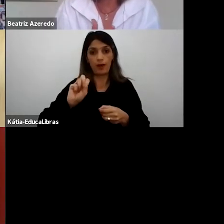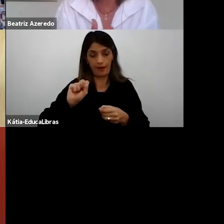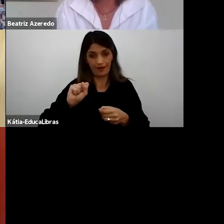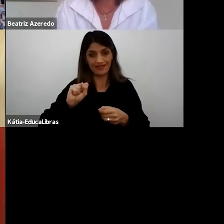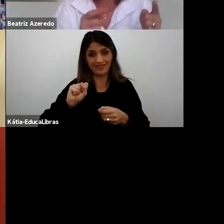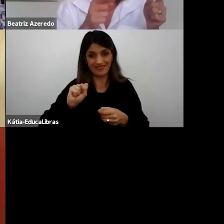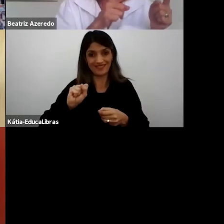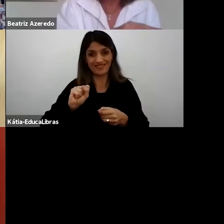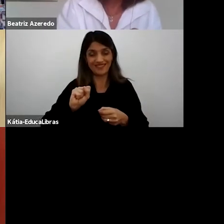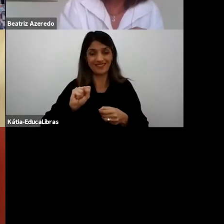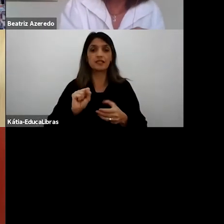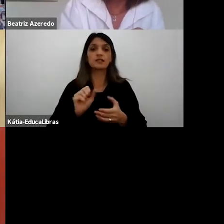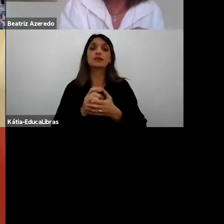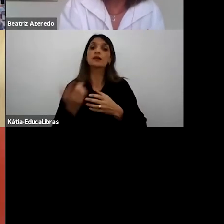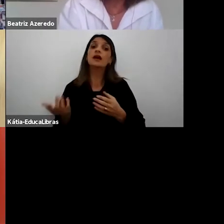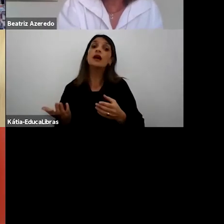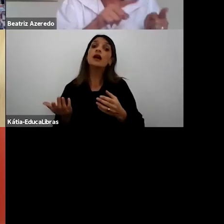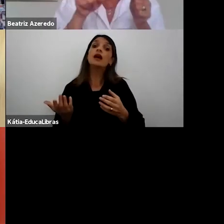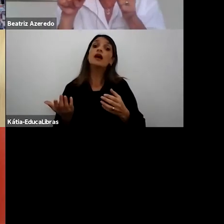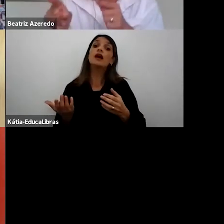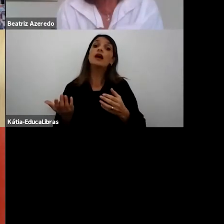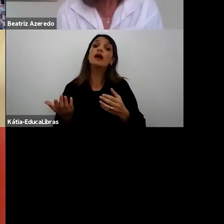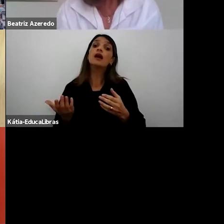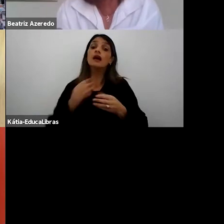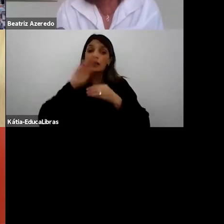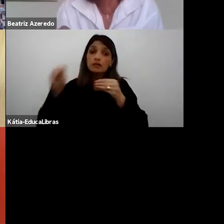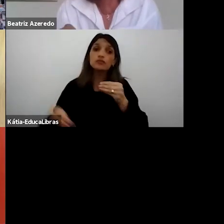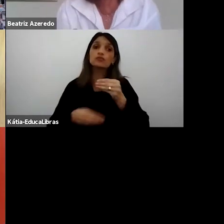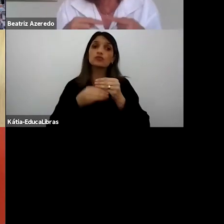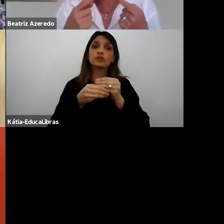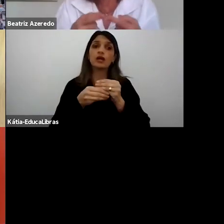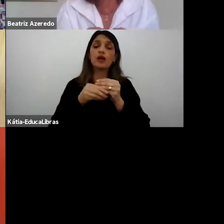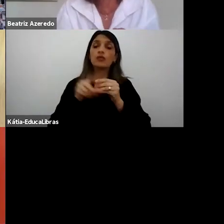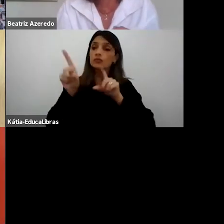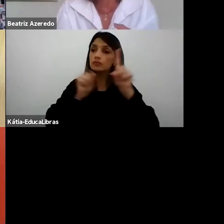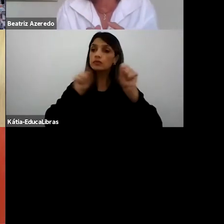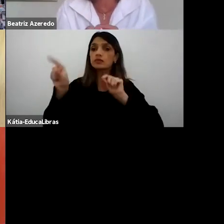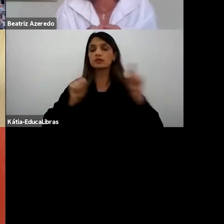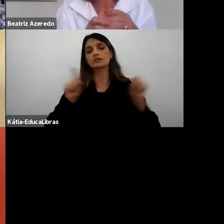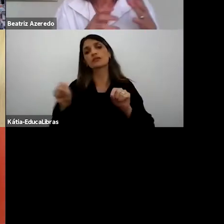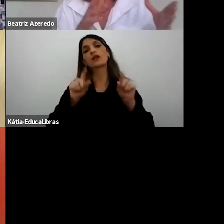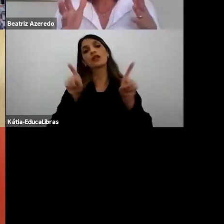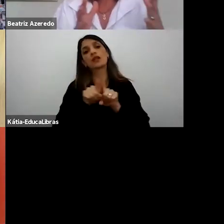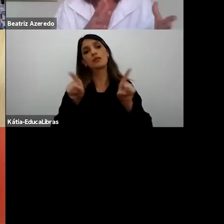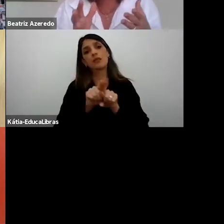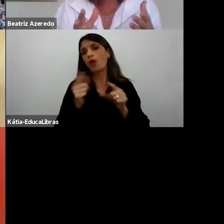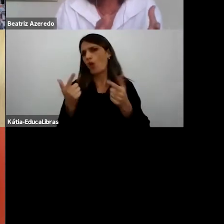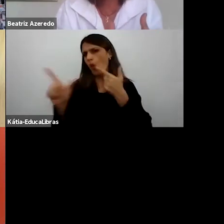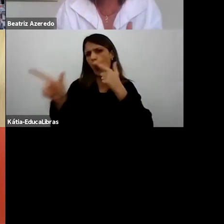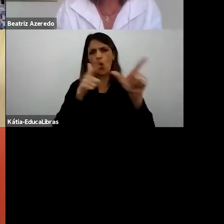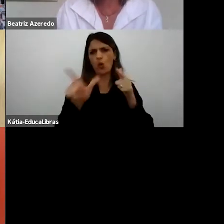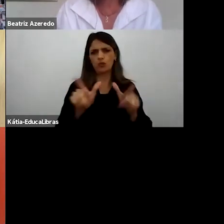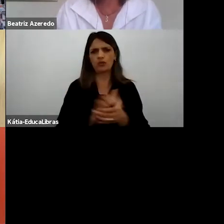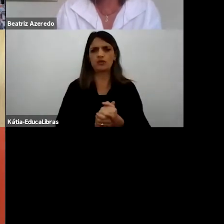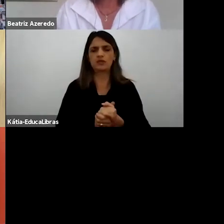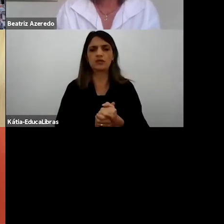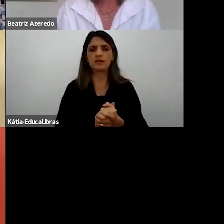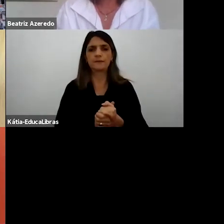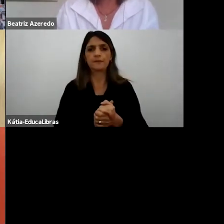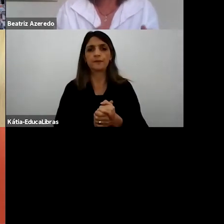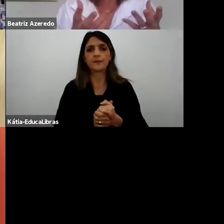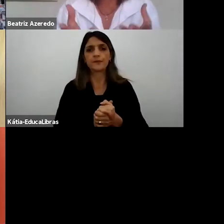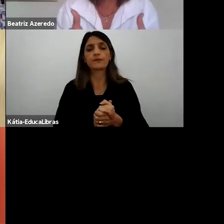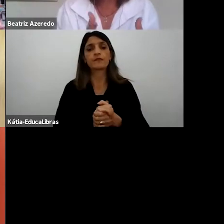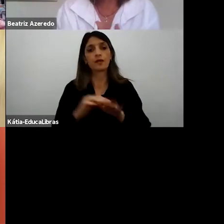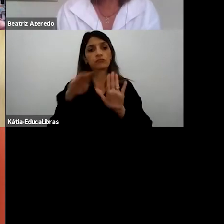dessas organizações, as selecionadas e também as não selecionadas, que mandaram projetos. Então, só para dizer que isso está na pauta